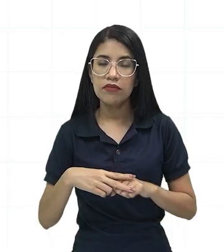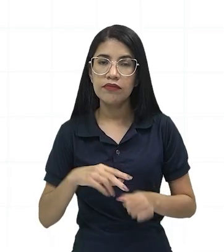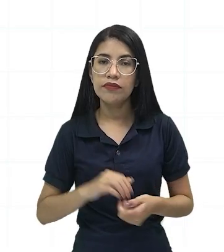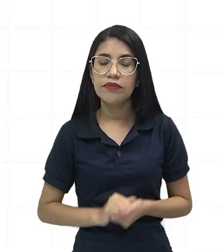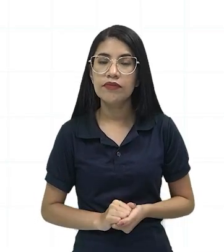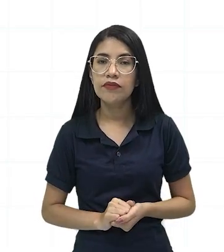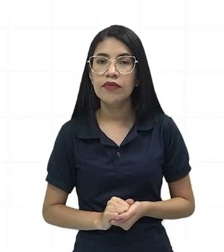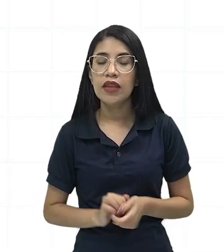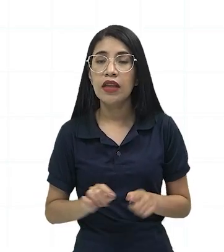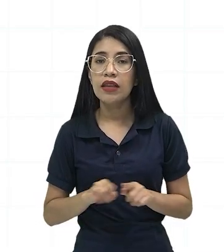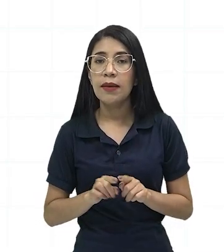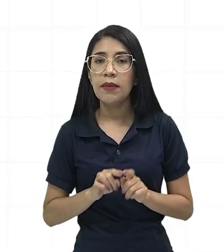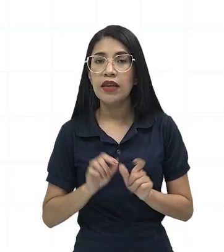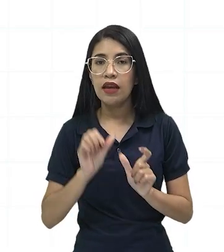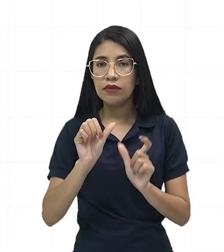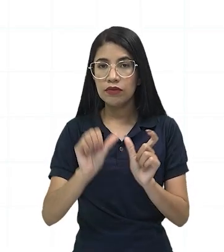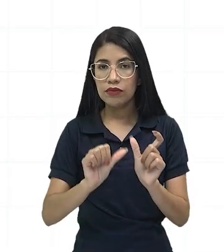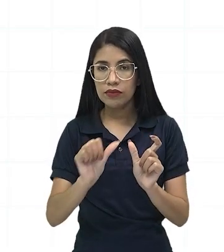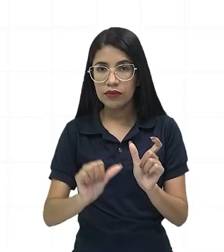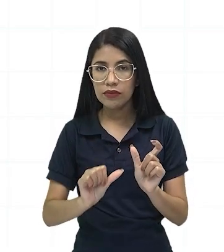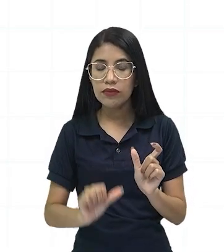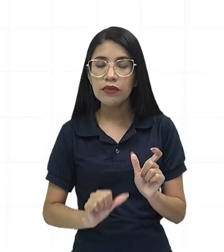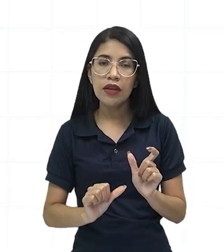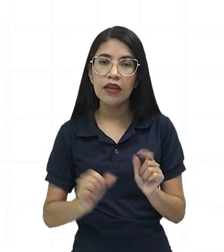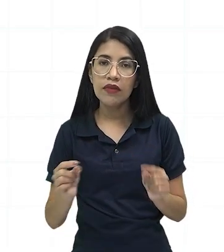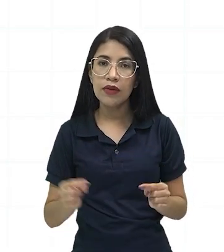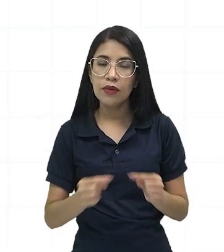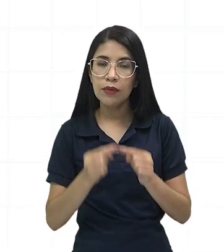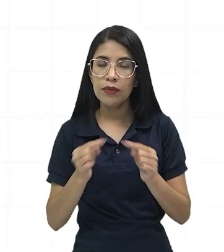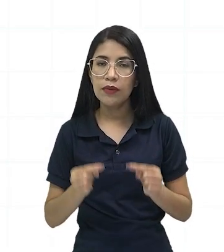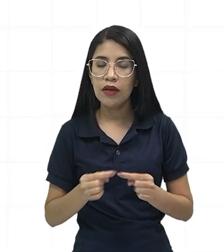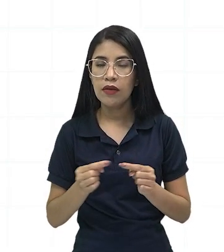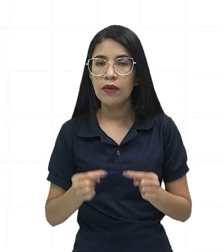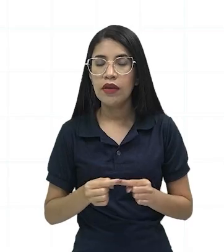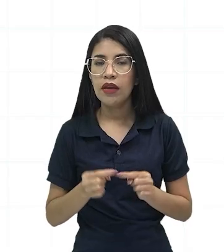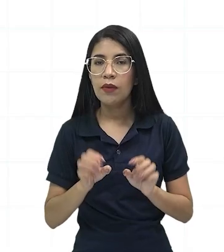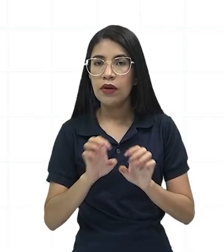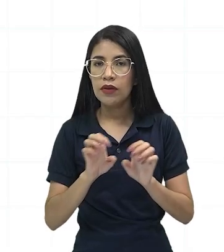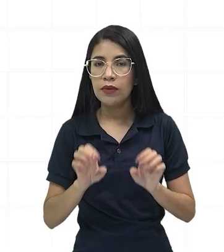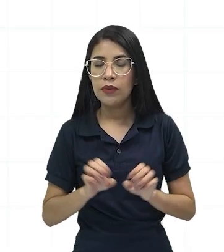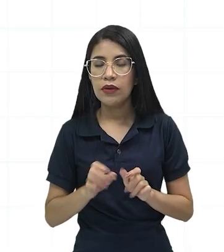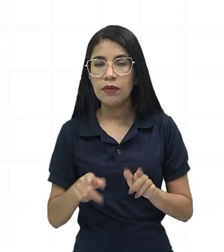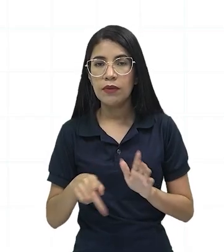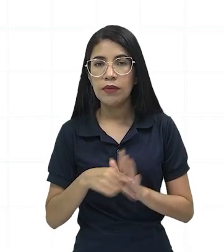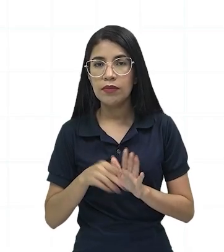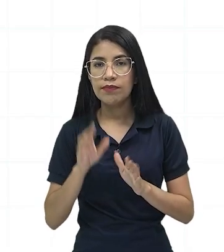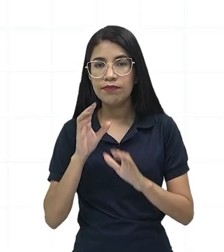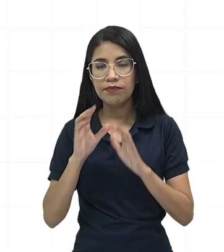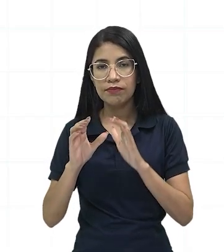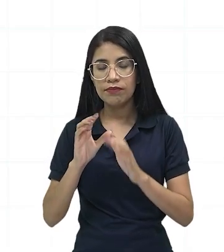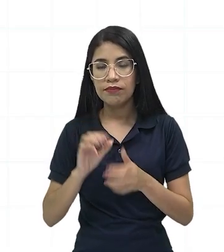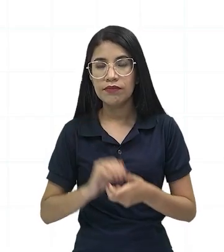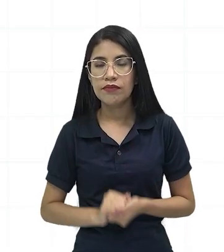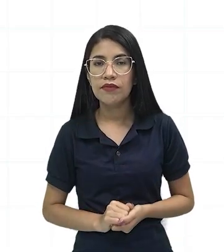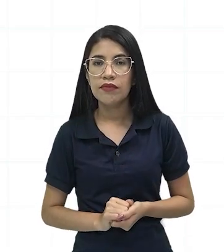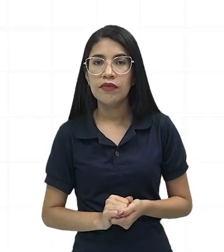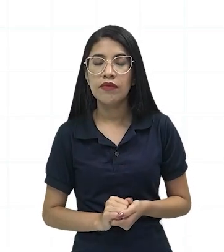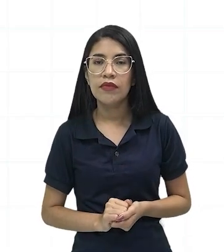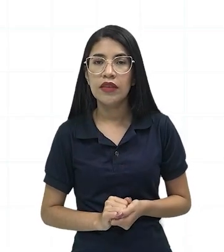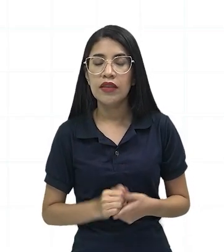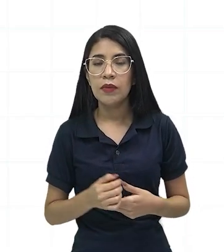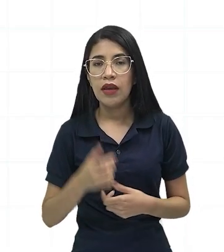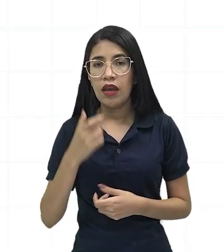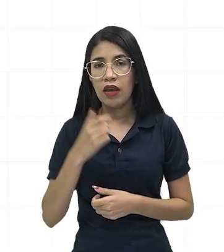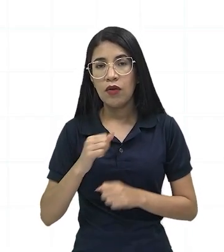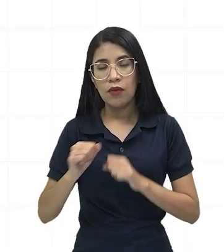é através da conjugação que os verbos se ajustam às diversas formas de comunicação. Então eu posso dizer, eu